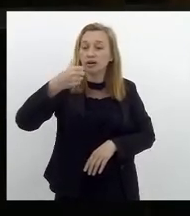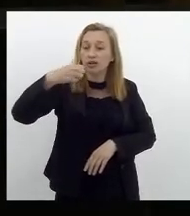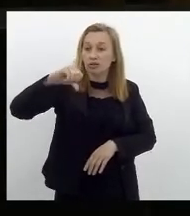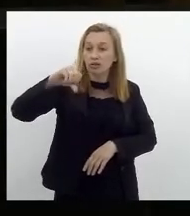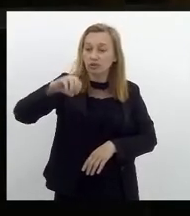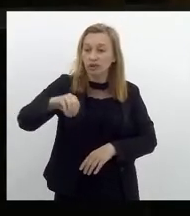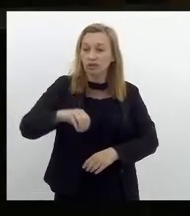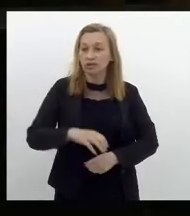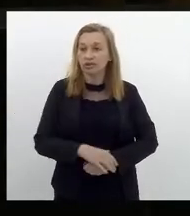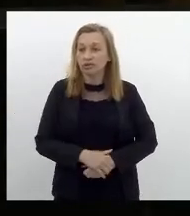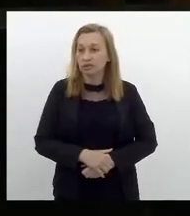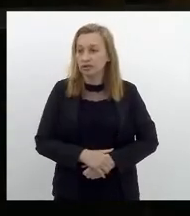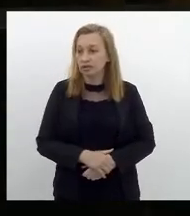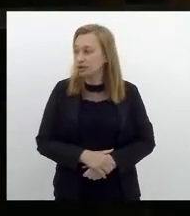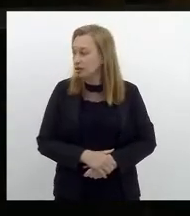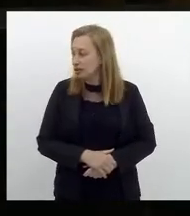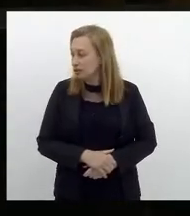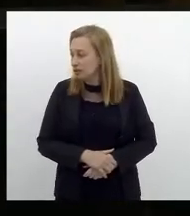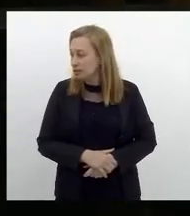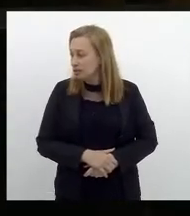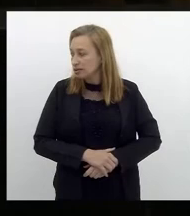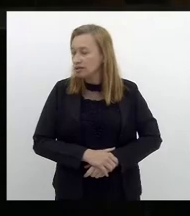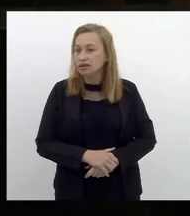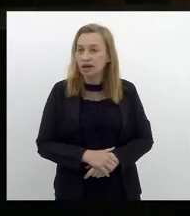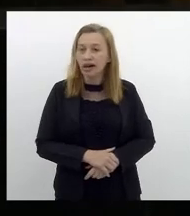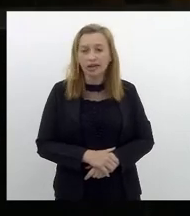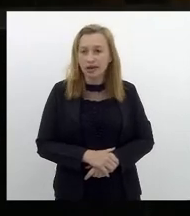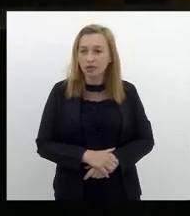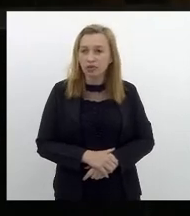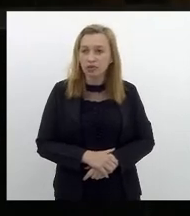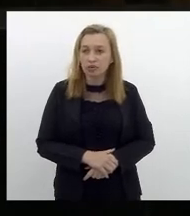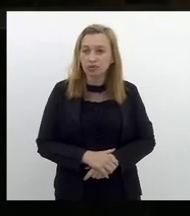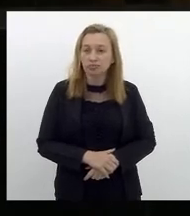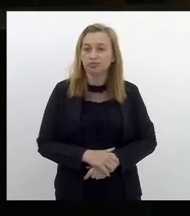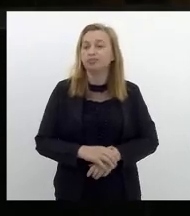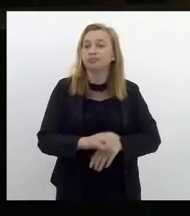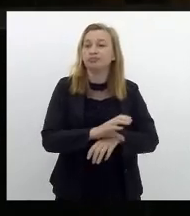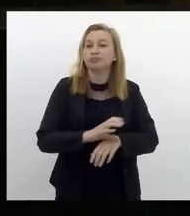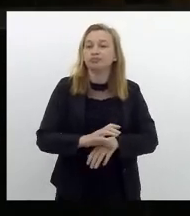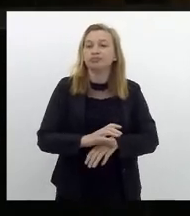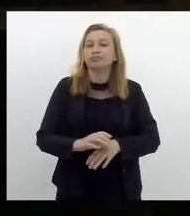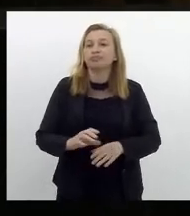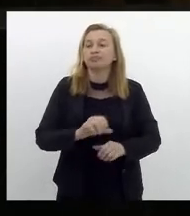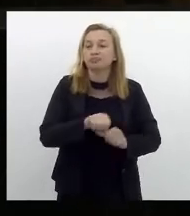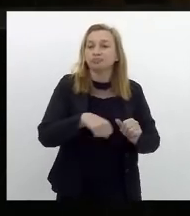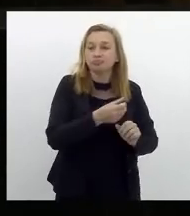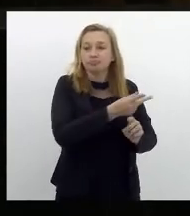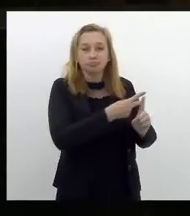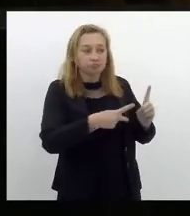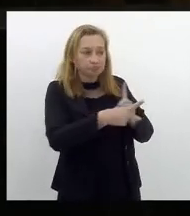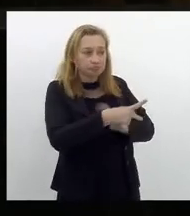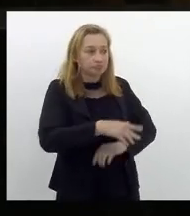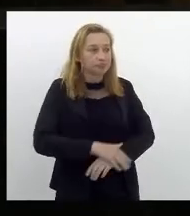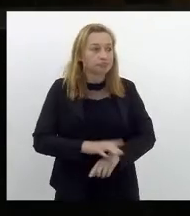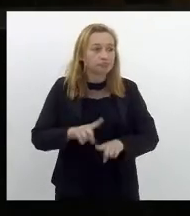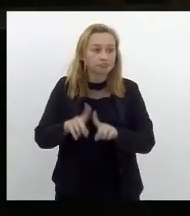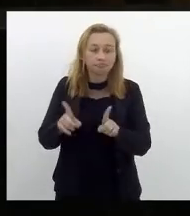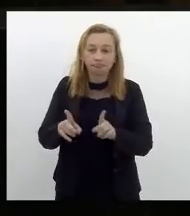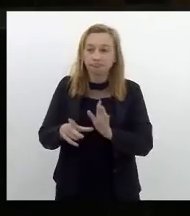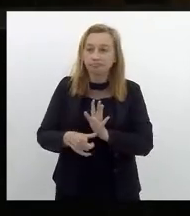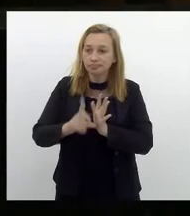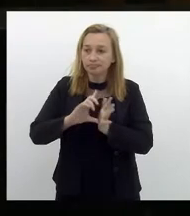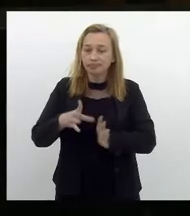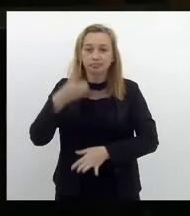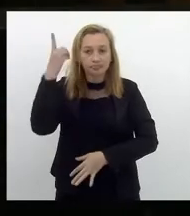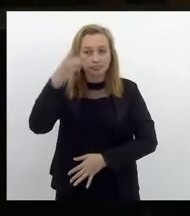90/21, que é a emenda constitucional da reforma da Previdência. Mas antes, deputado